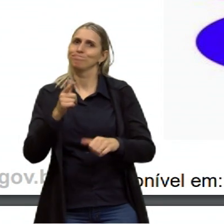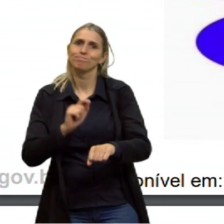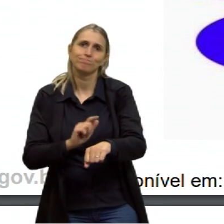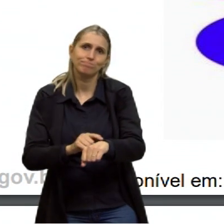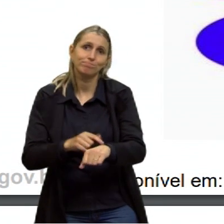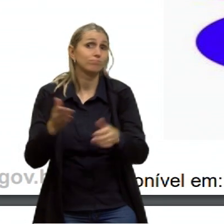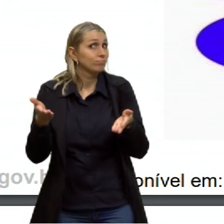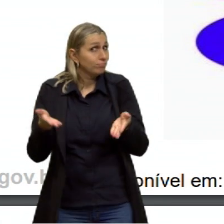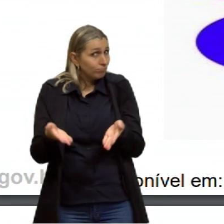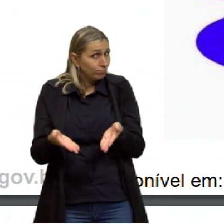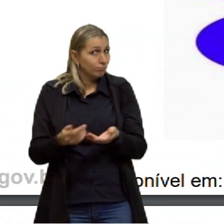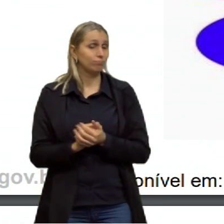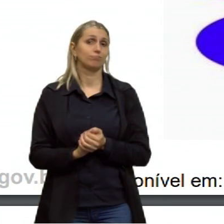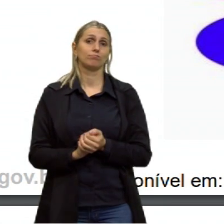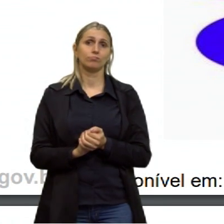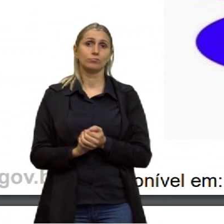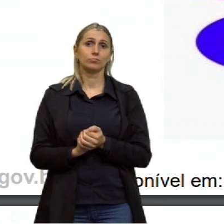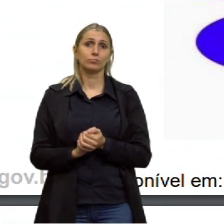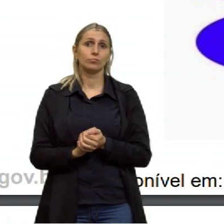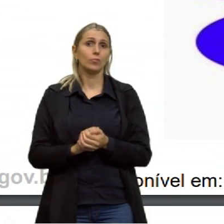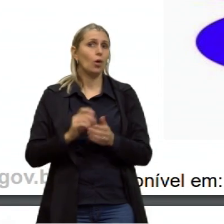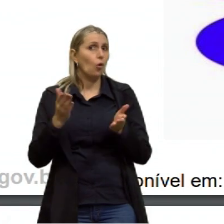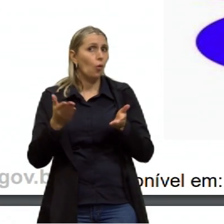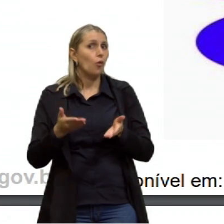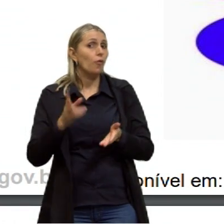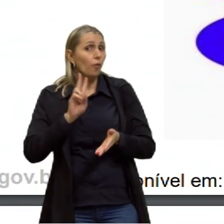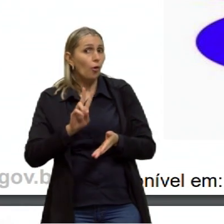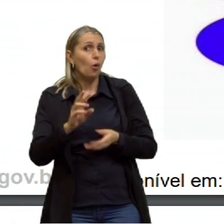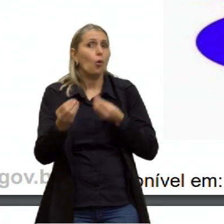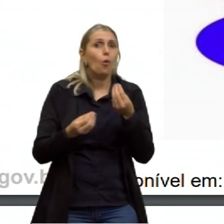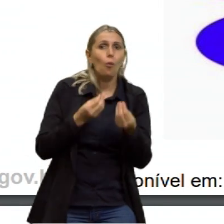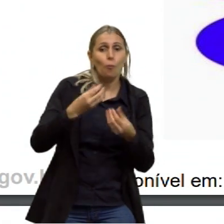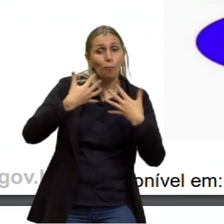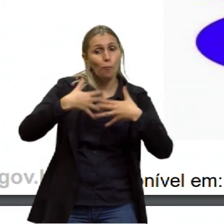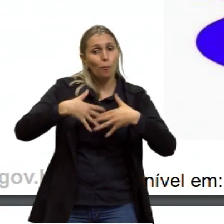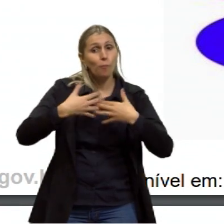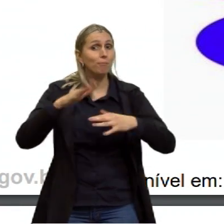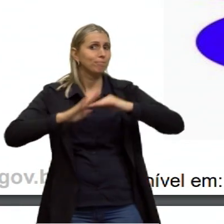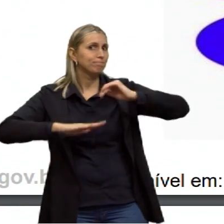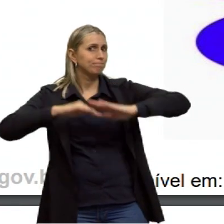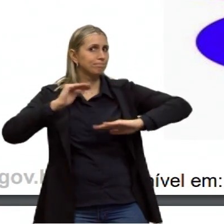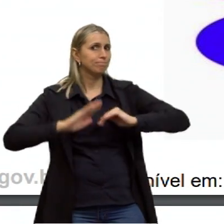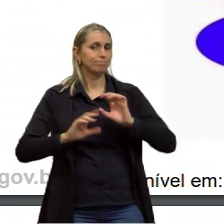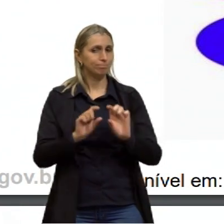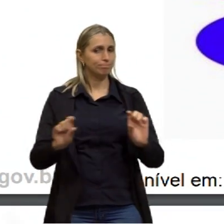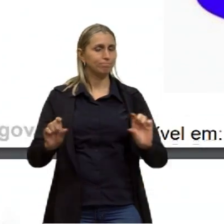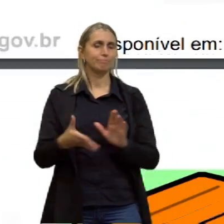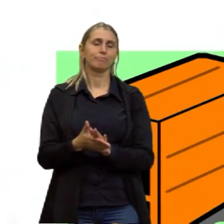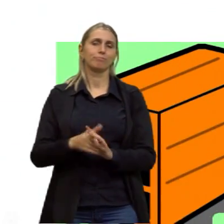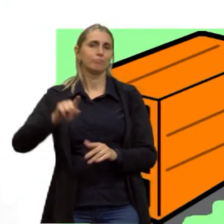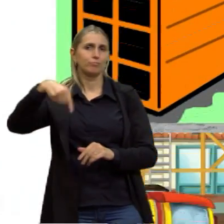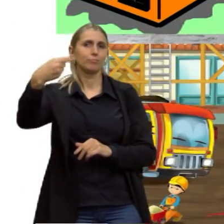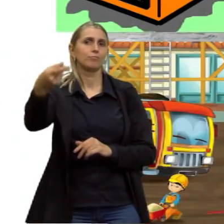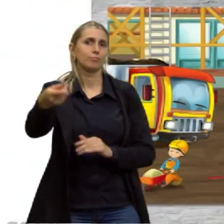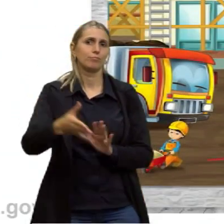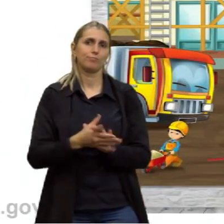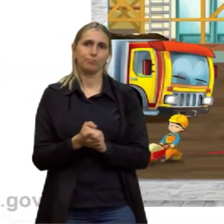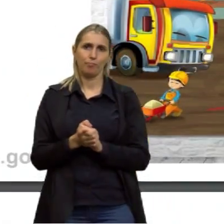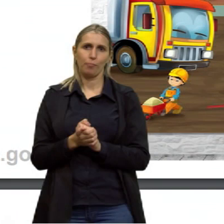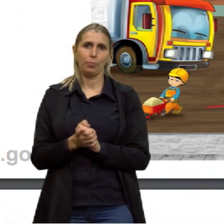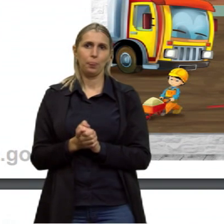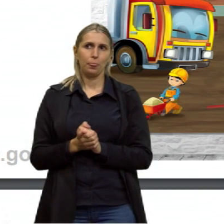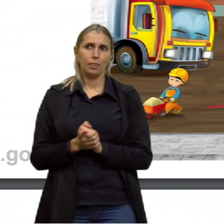da gente vetor oi e a gente vai então ver como é que elas funcionam na prática tá pode passar